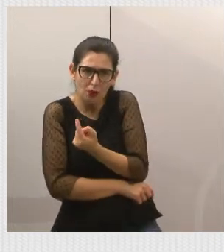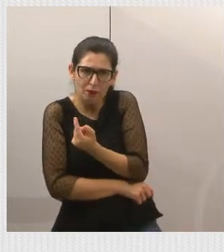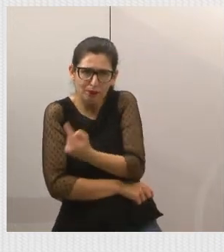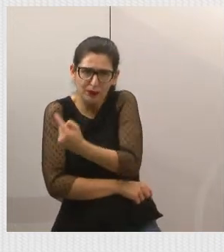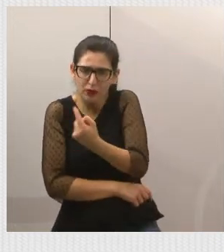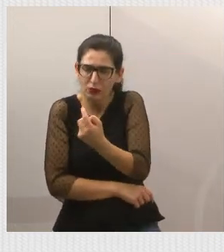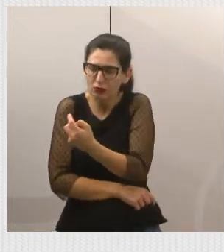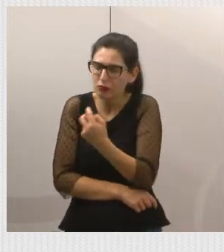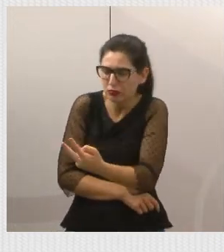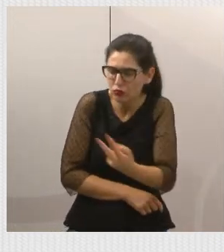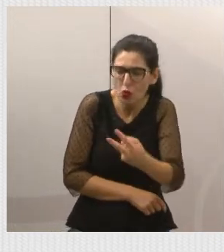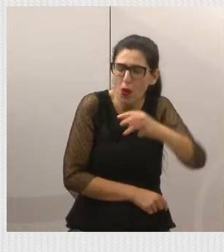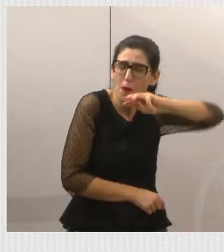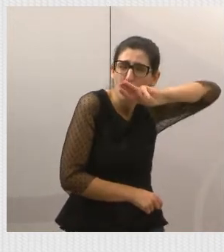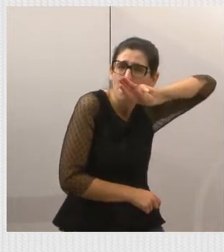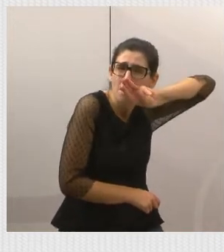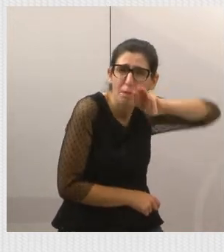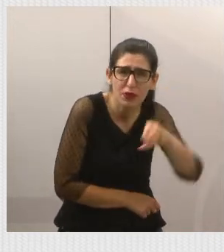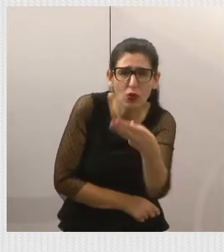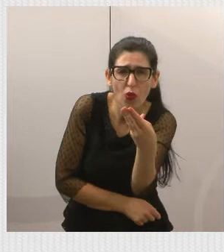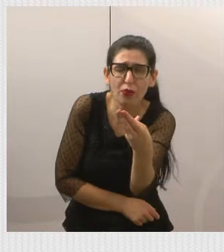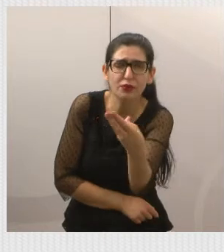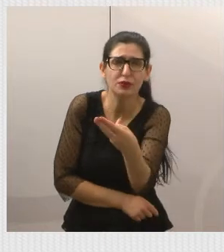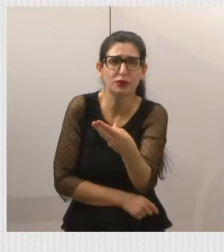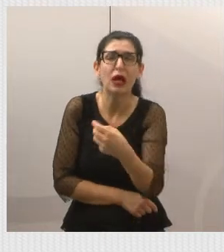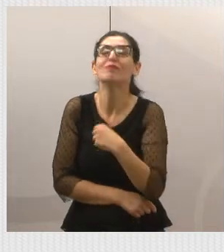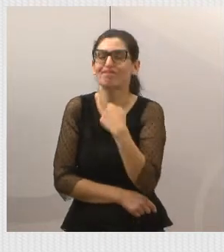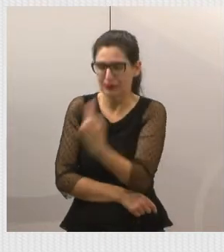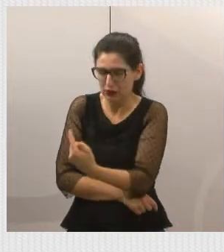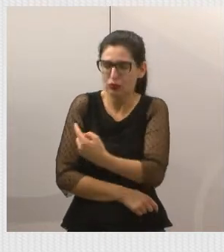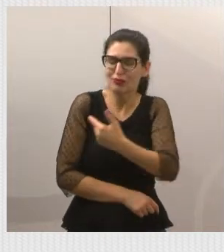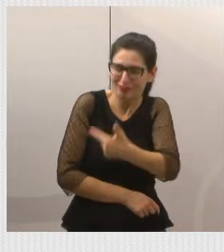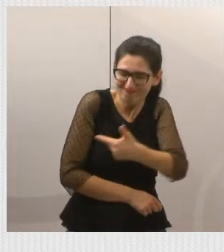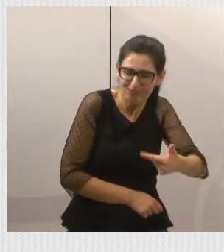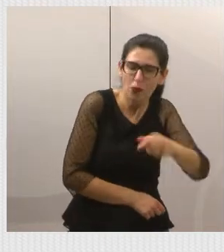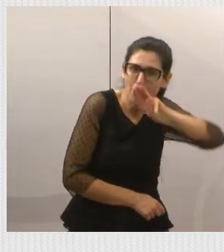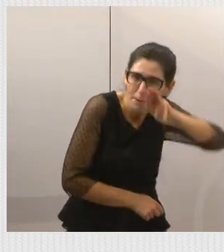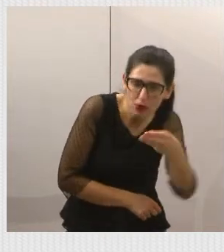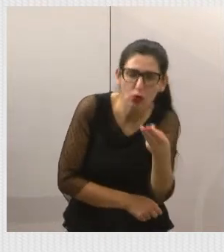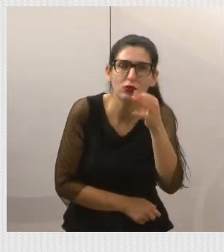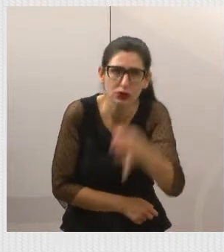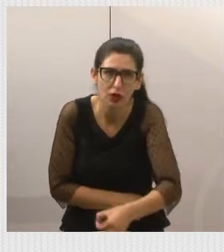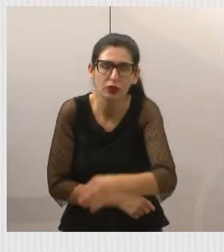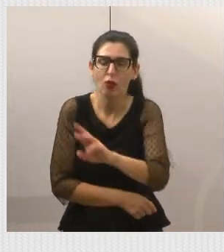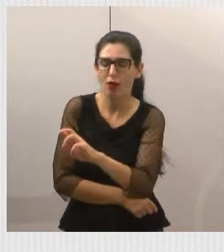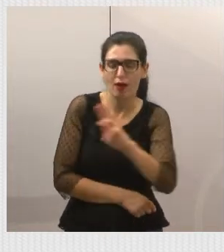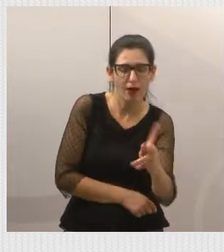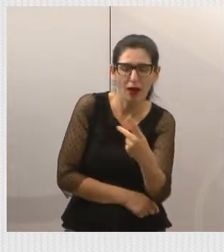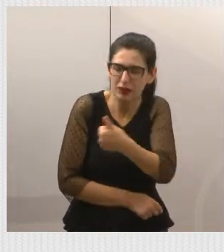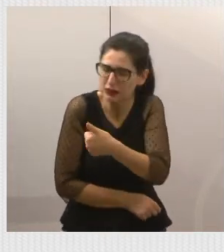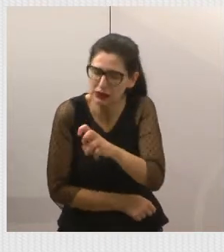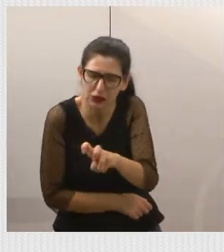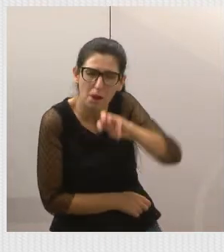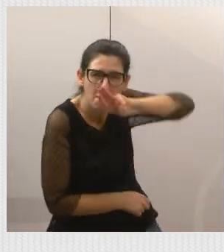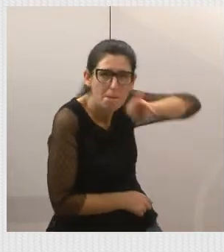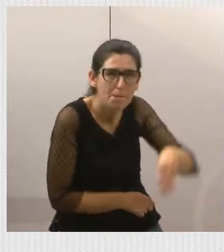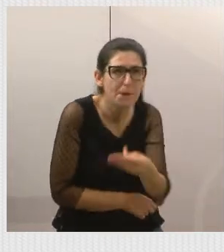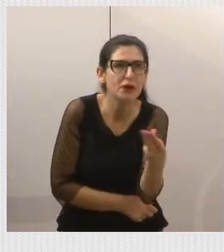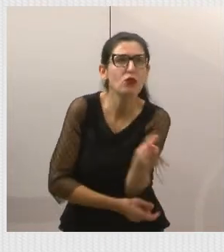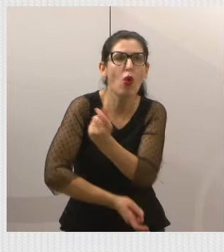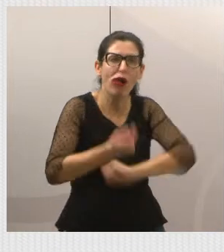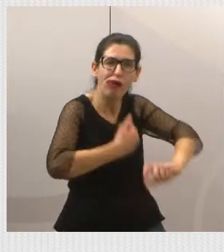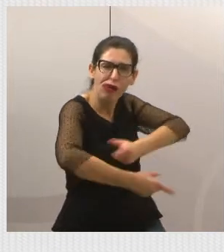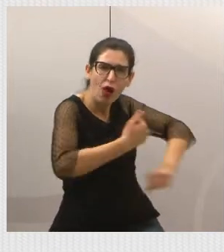122 milhões, pode passar. RH 15 milhões, Finanças 3 milhões